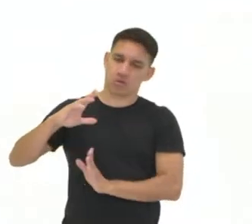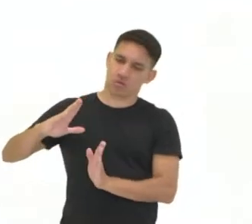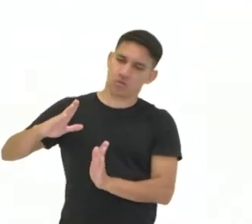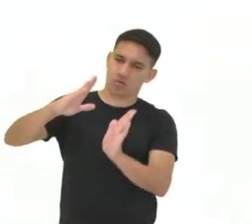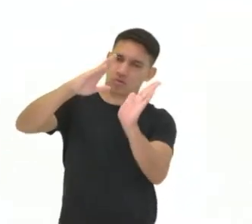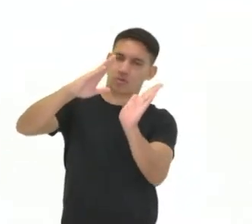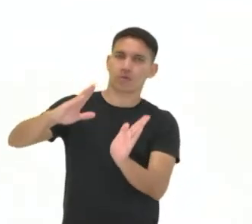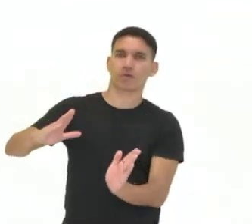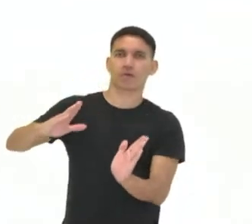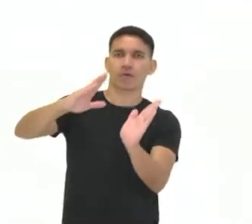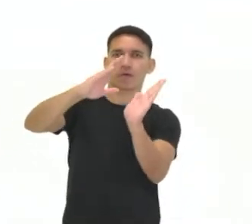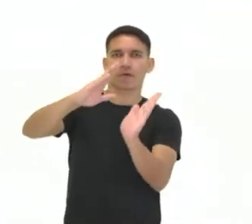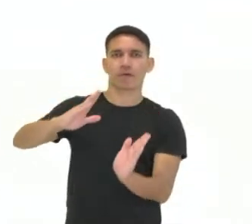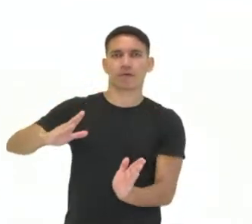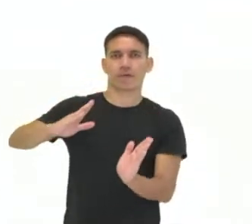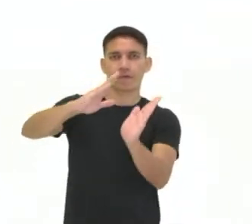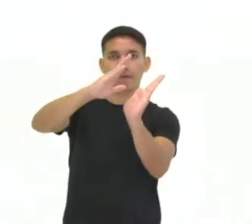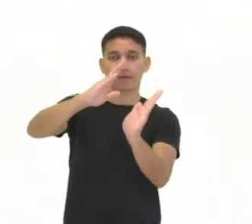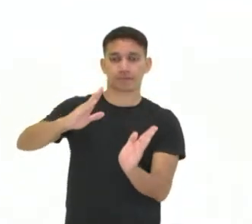é paralelo com esse.